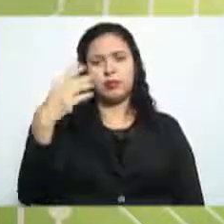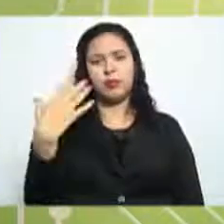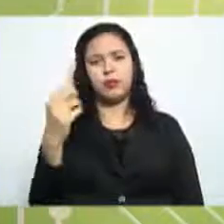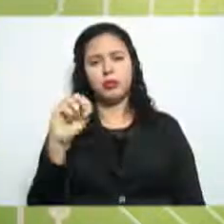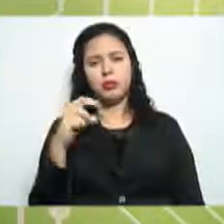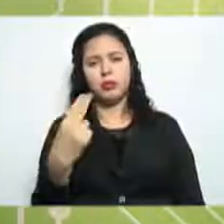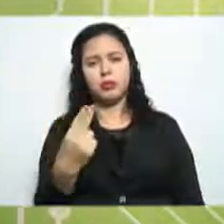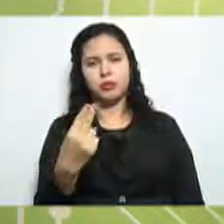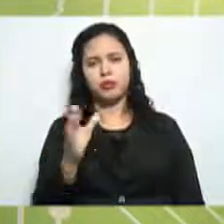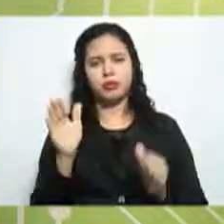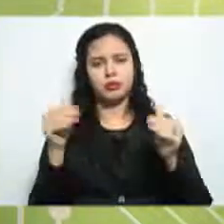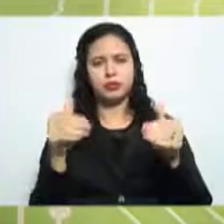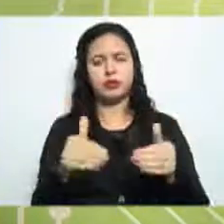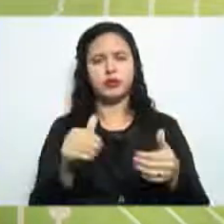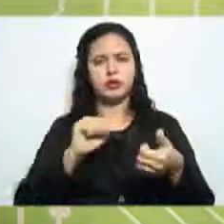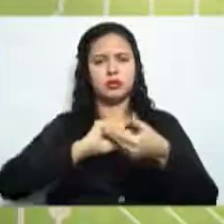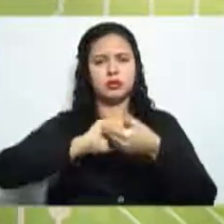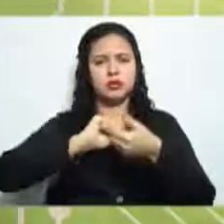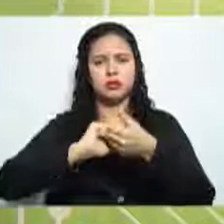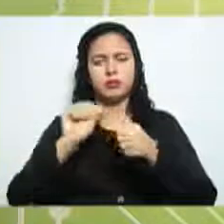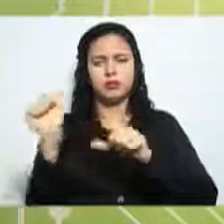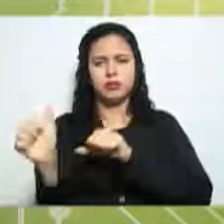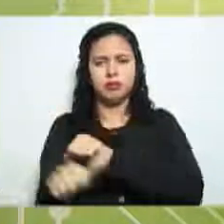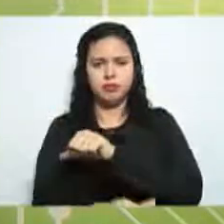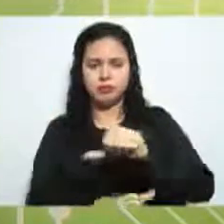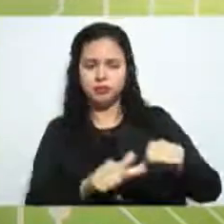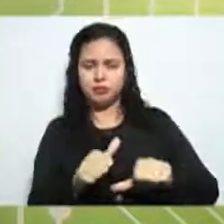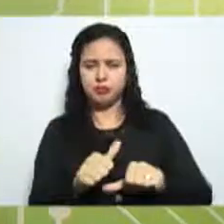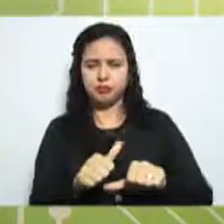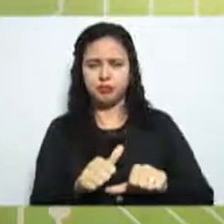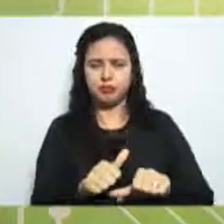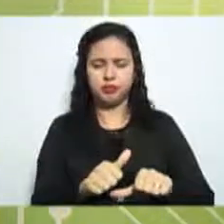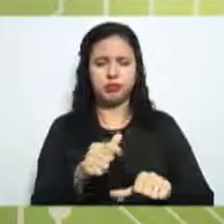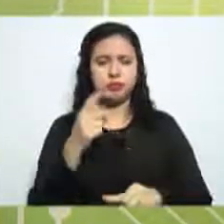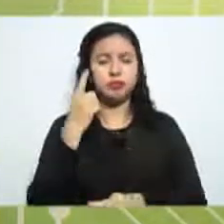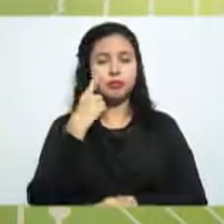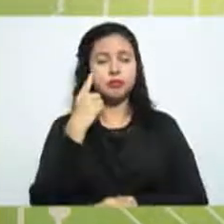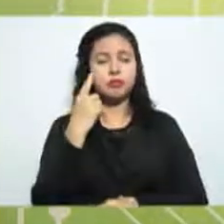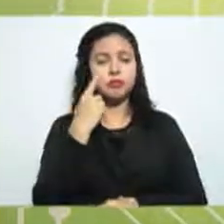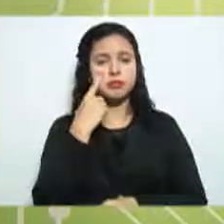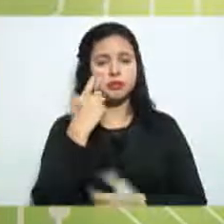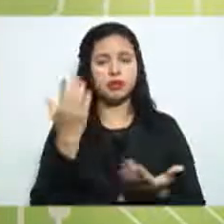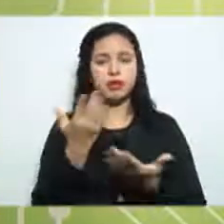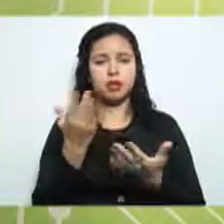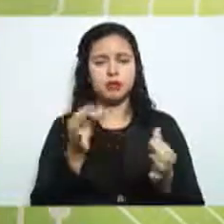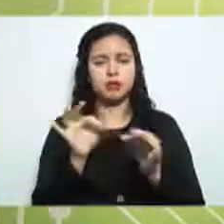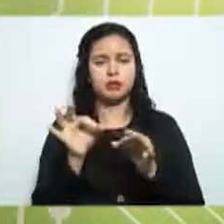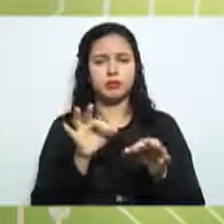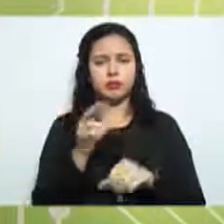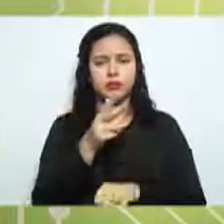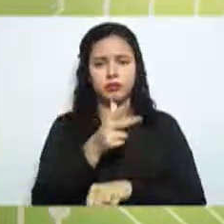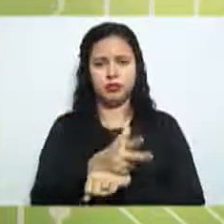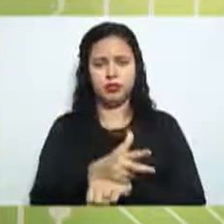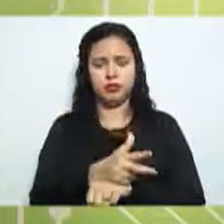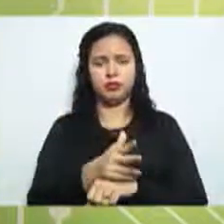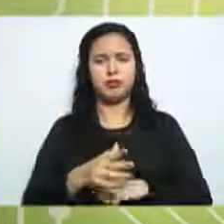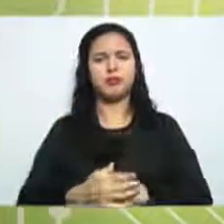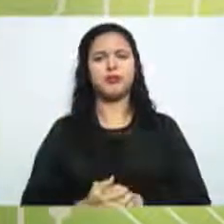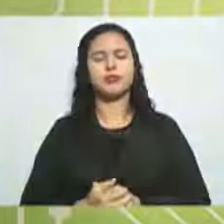na qualidade, na mudança da qualidade dos produtos? Para ilustrar isso, nós preparamos um material externo para